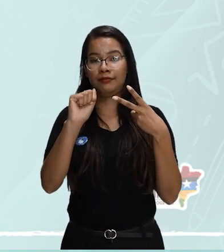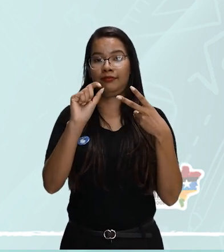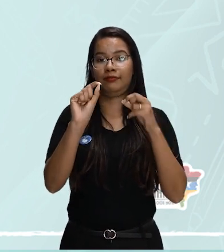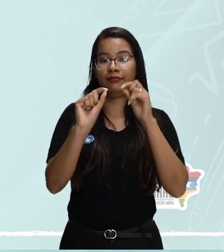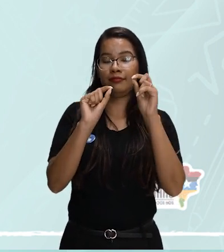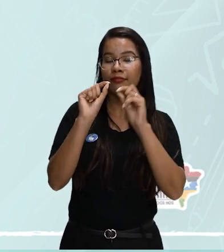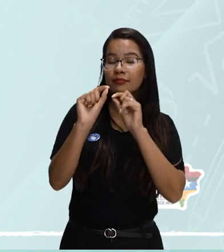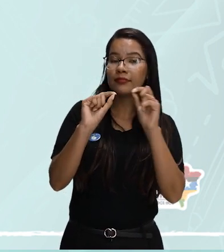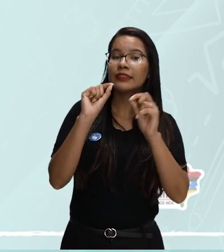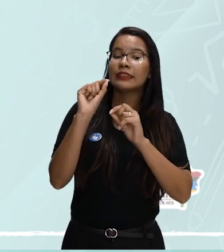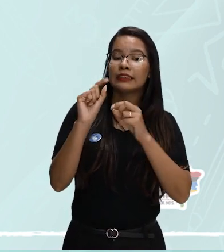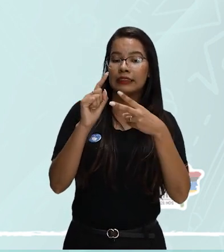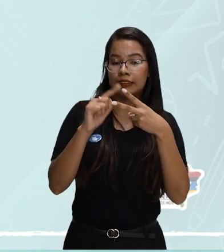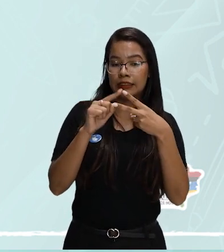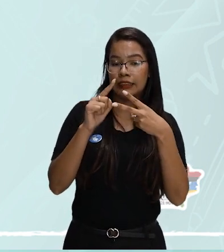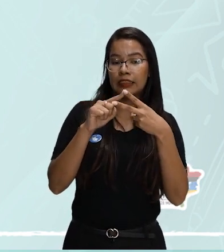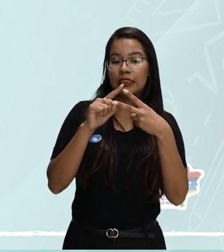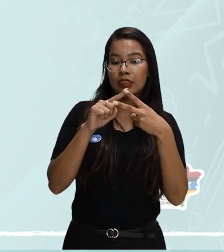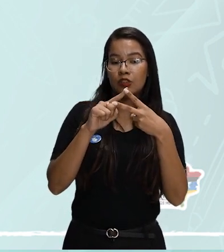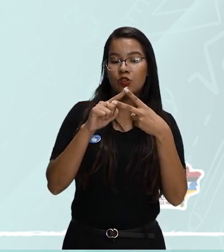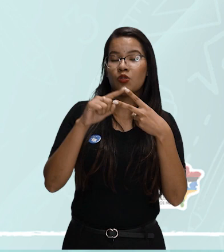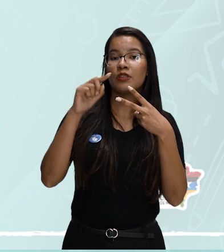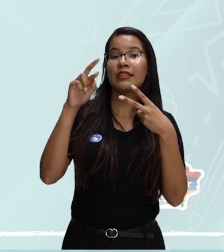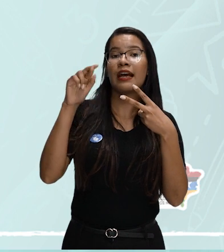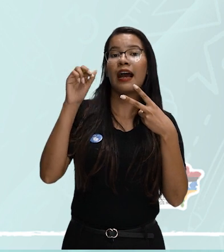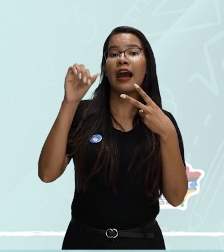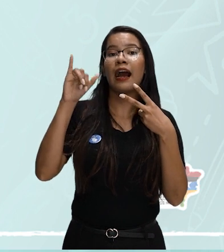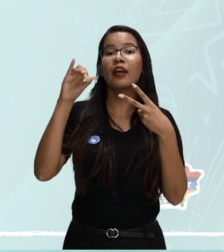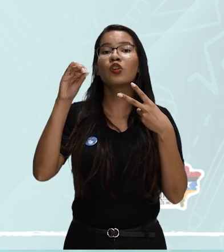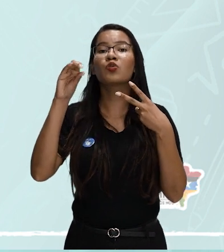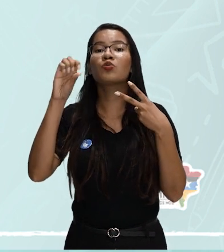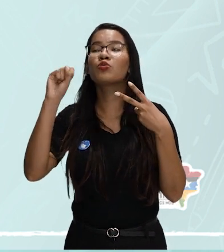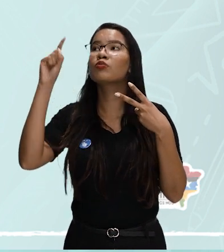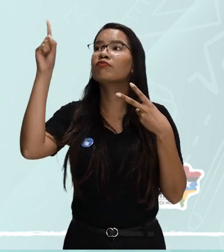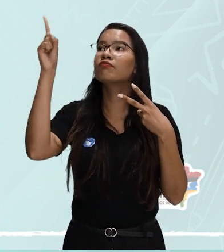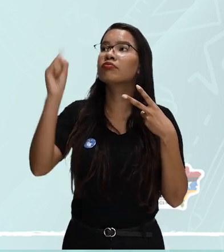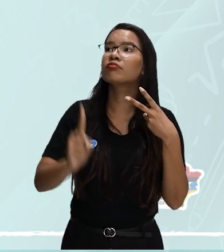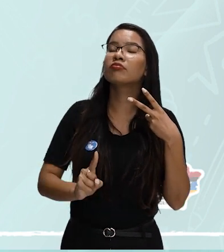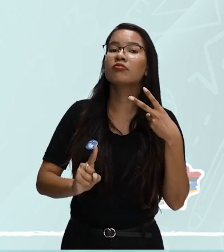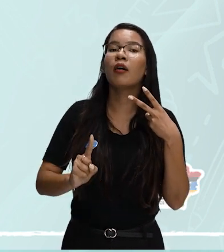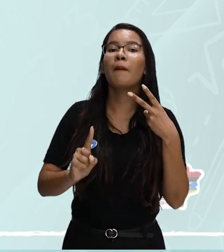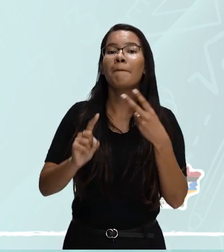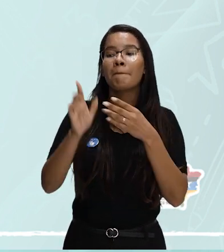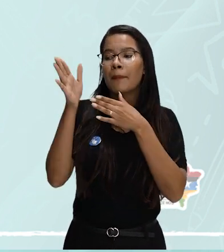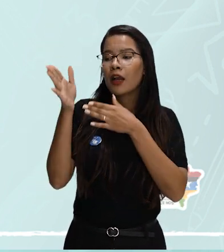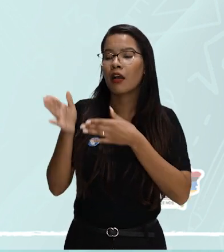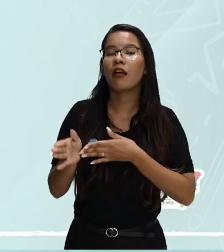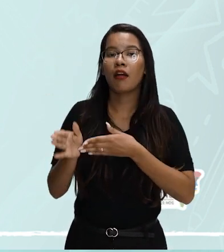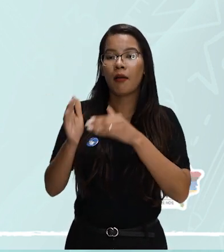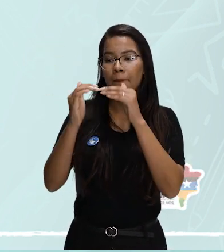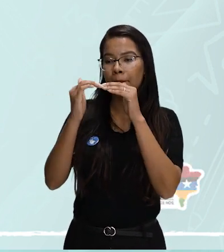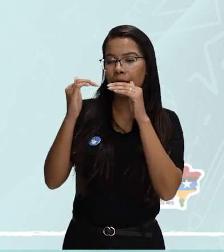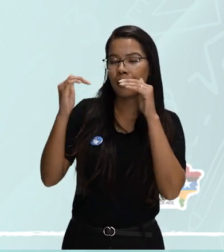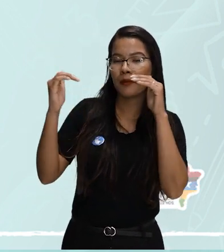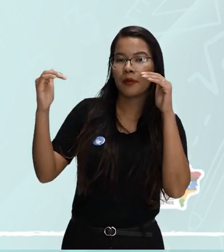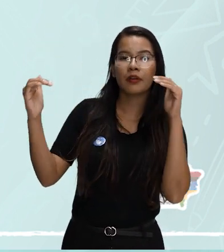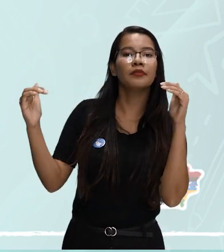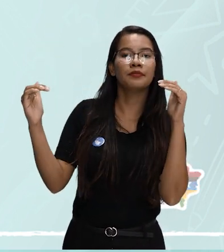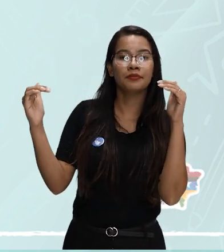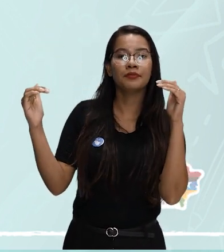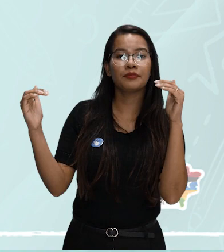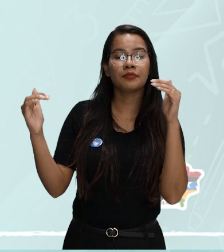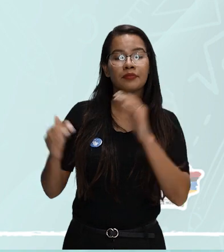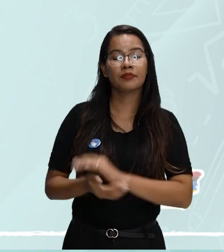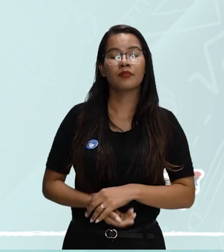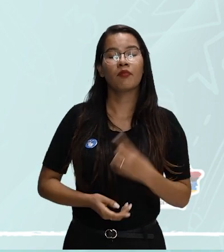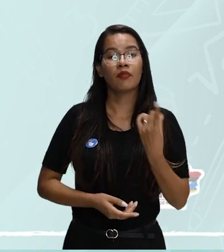aquela reflexão em que os raios refletidos eles mantêm uma regularidade. Essa reflexão